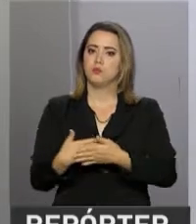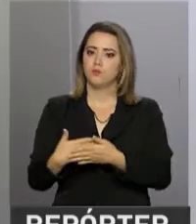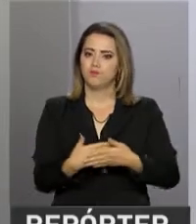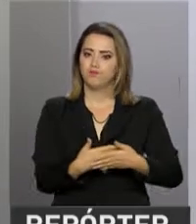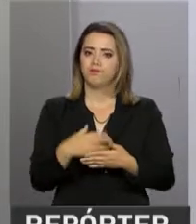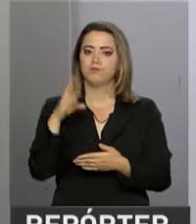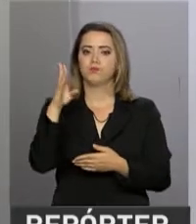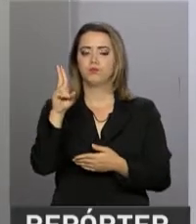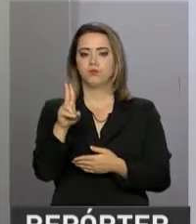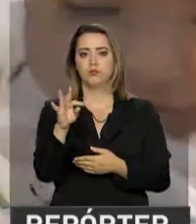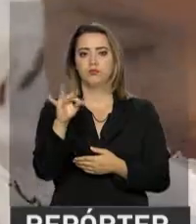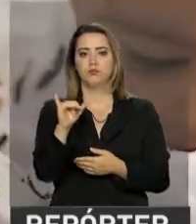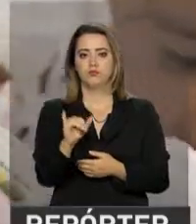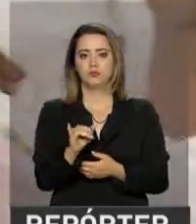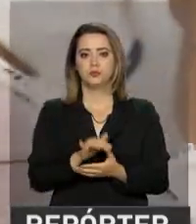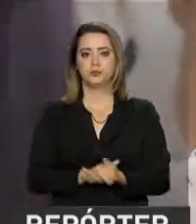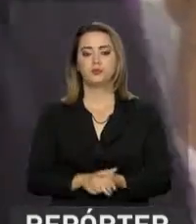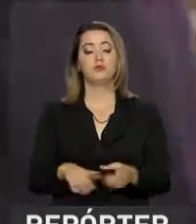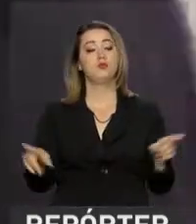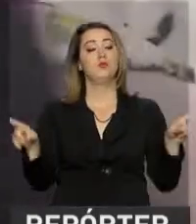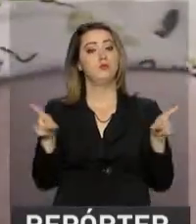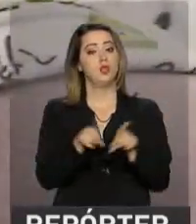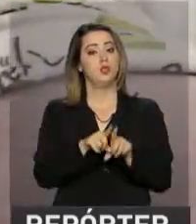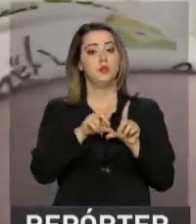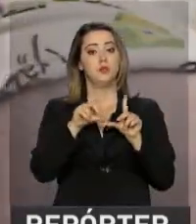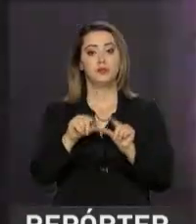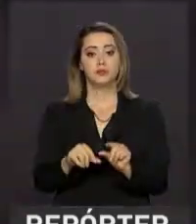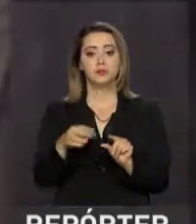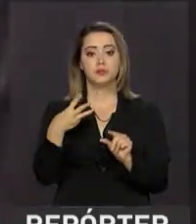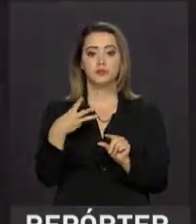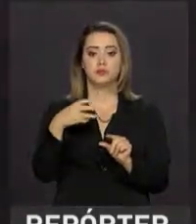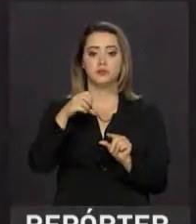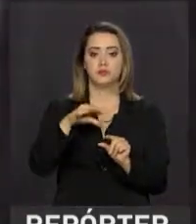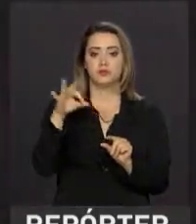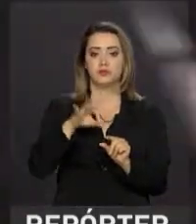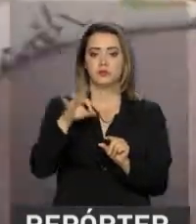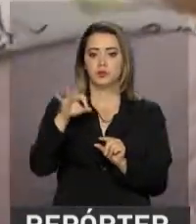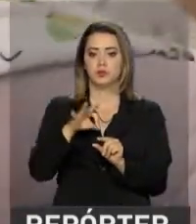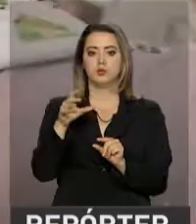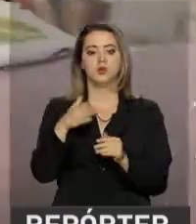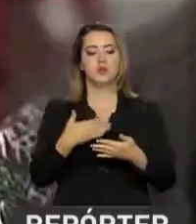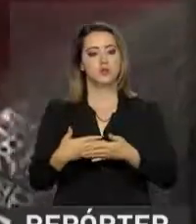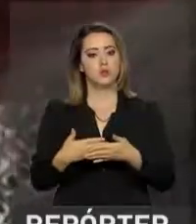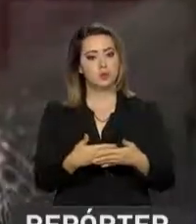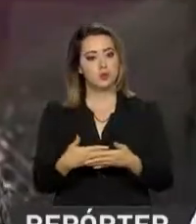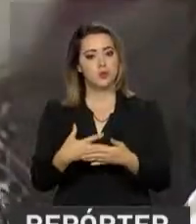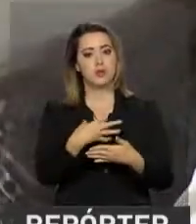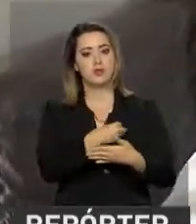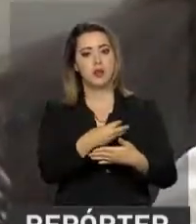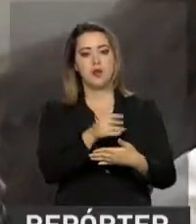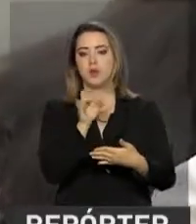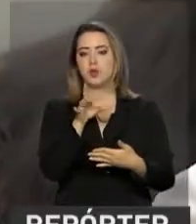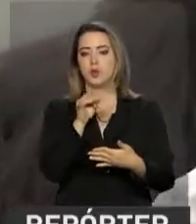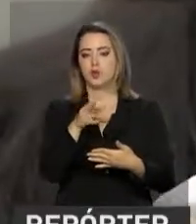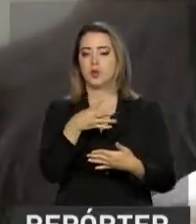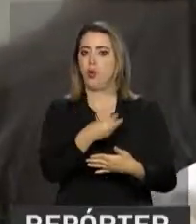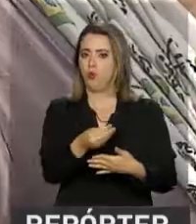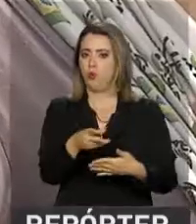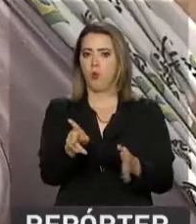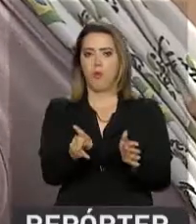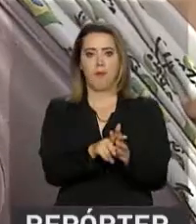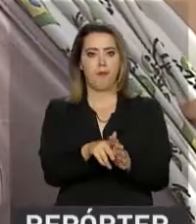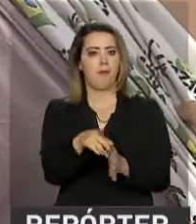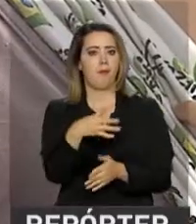em UTIs neonatais. Além disso, menos de 39% dos bebês brasileiros se alimentam só com leite da mãe